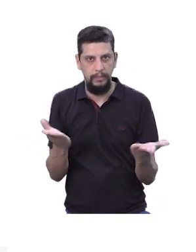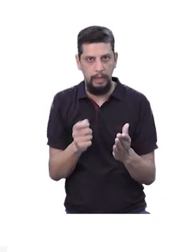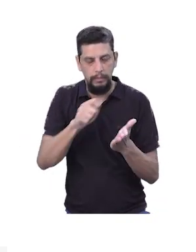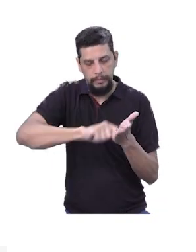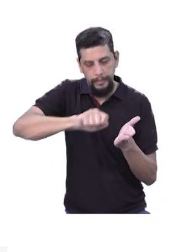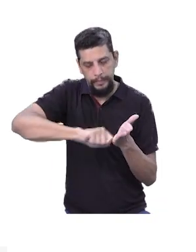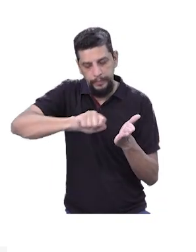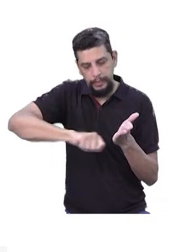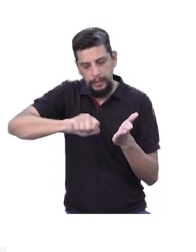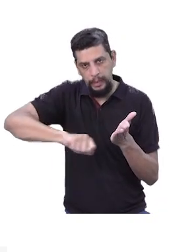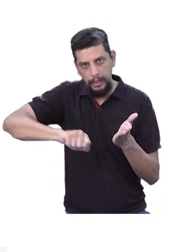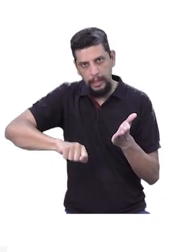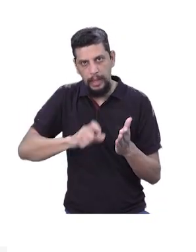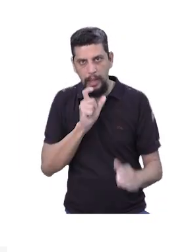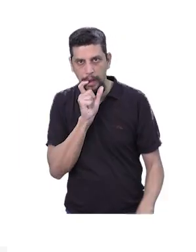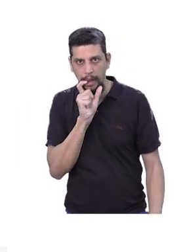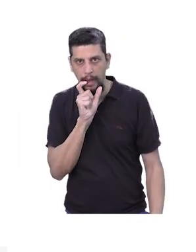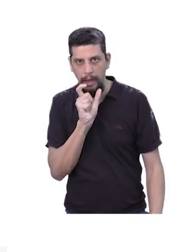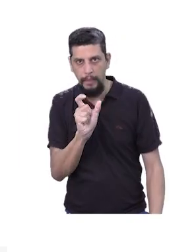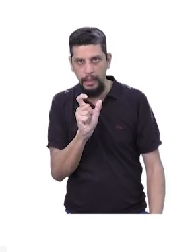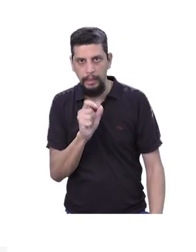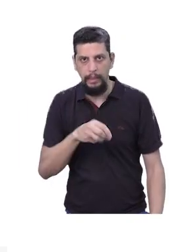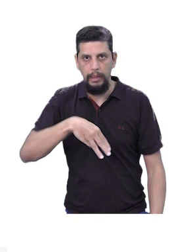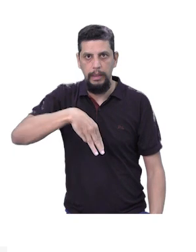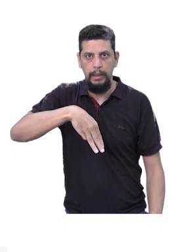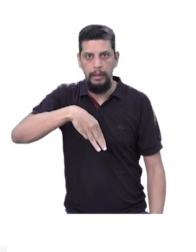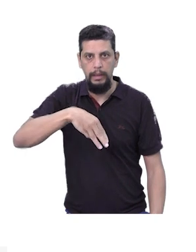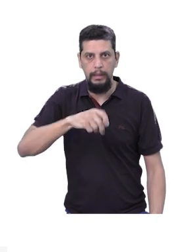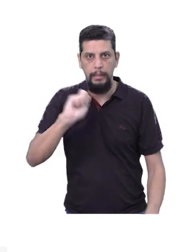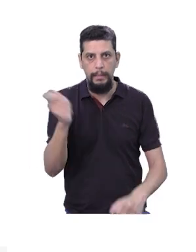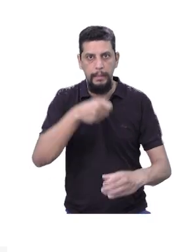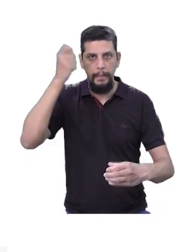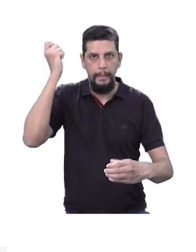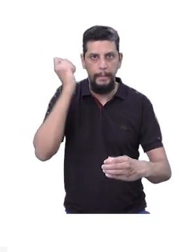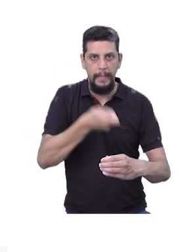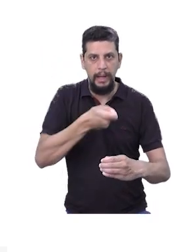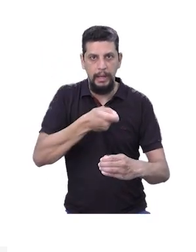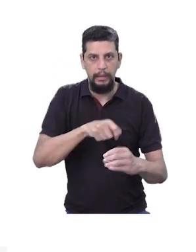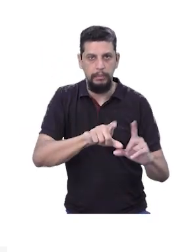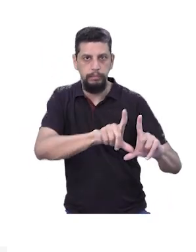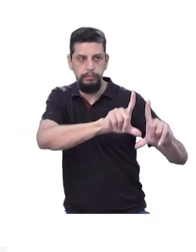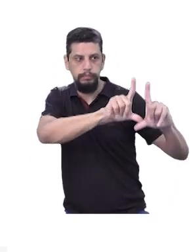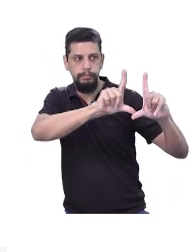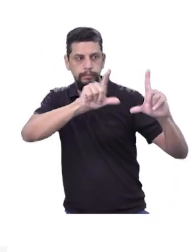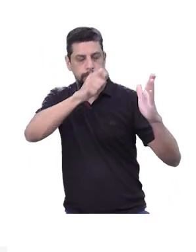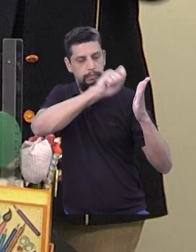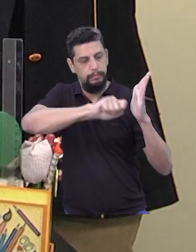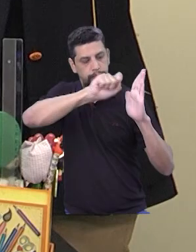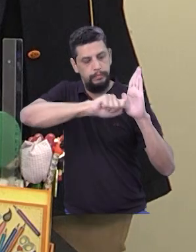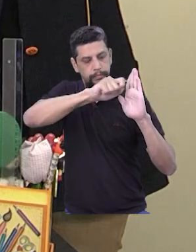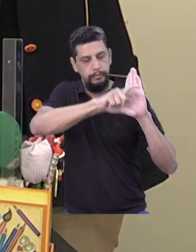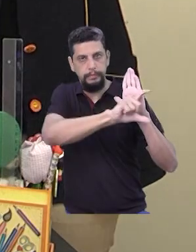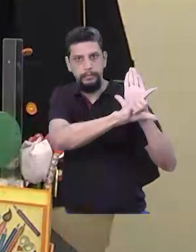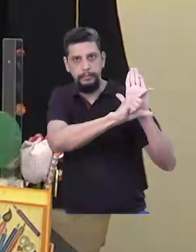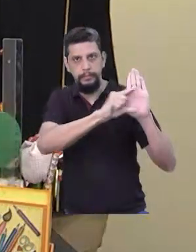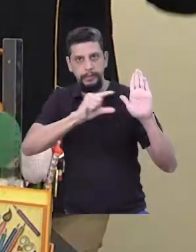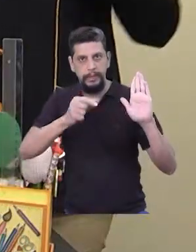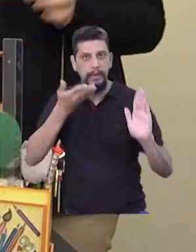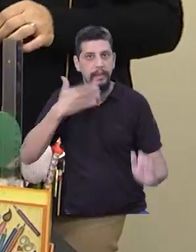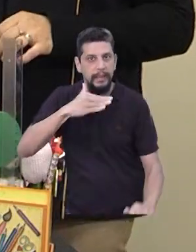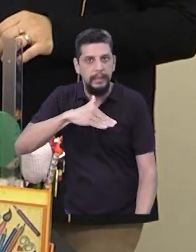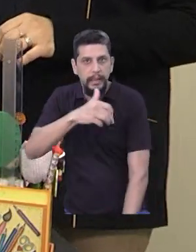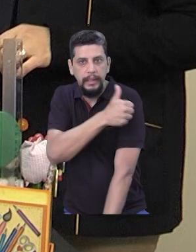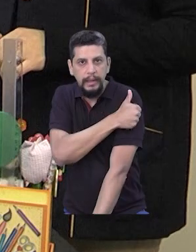bem. Vamos escrever, professora Simone, a palavra Mágico e Botura no nosso quadro negro? Vamos escrever? Vamos.